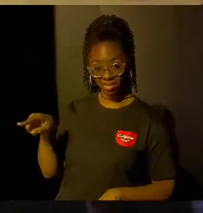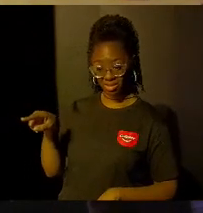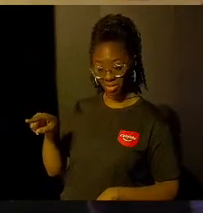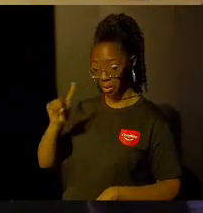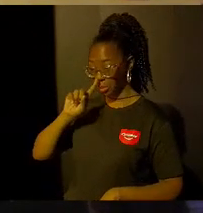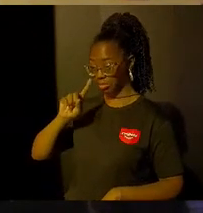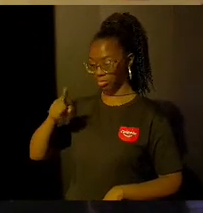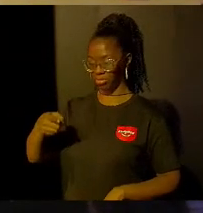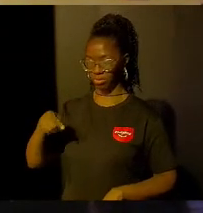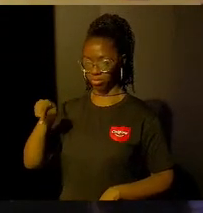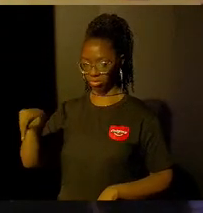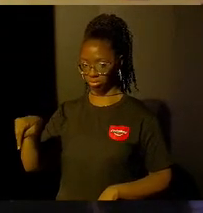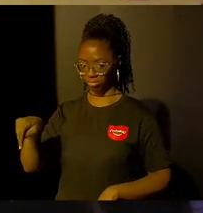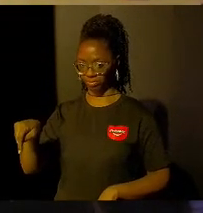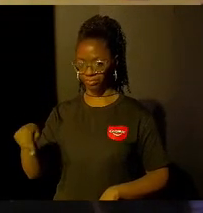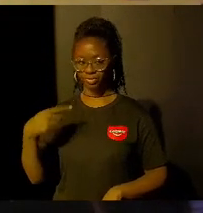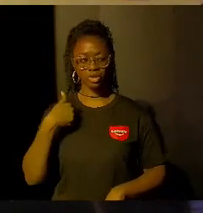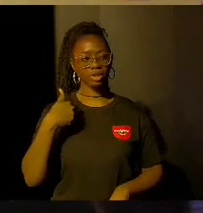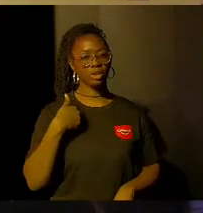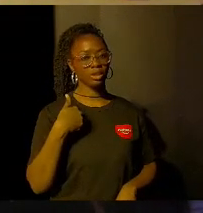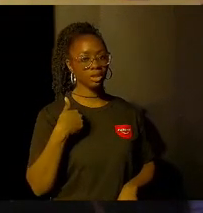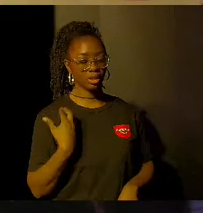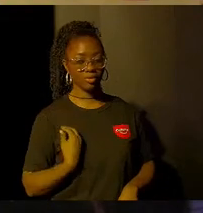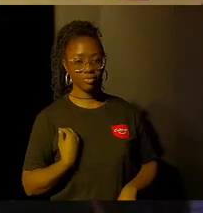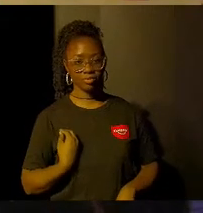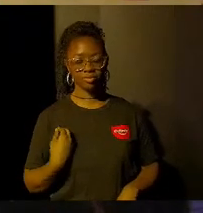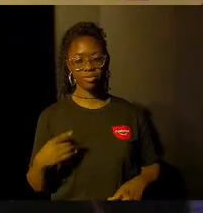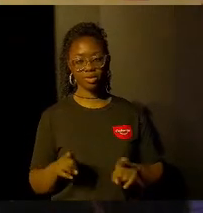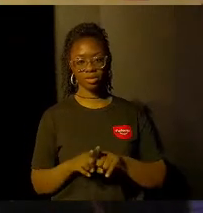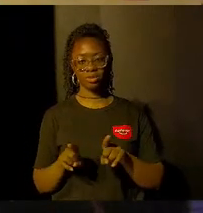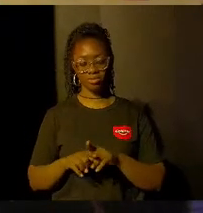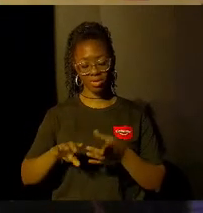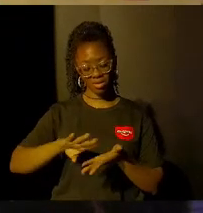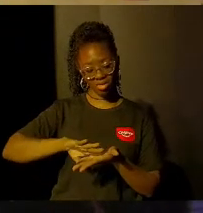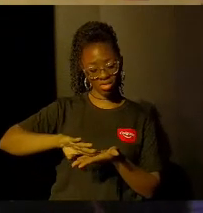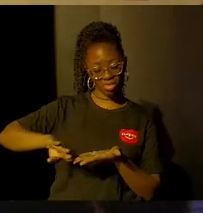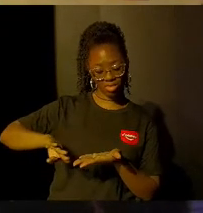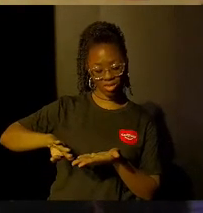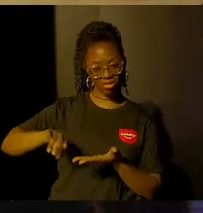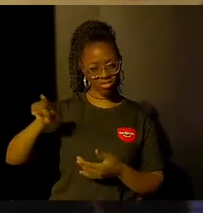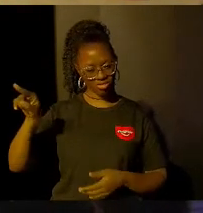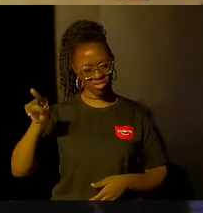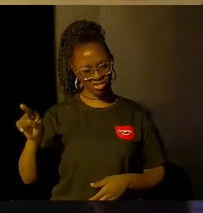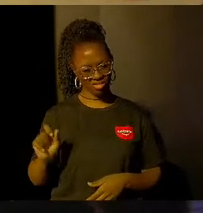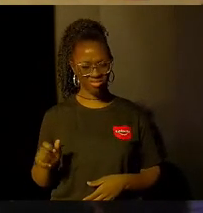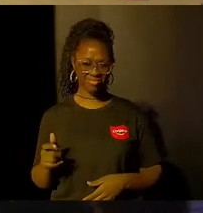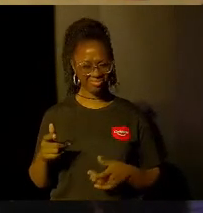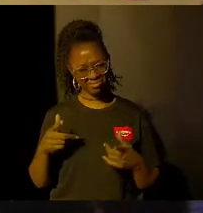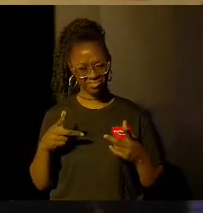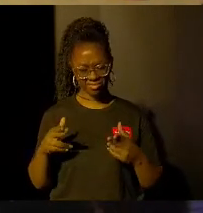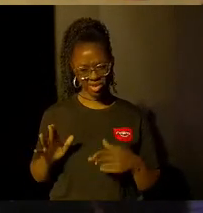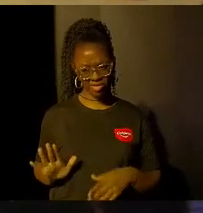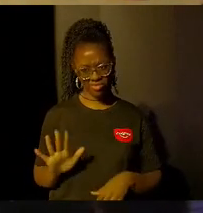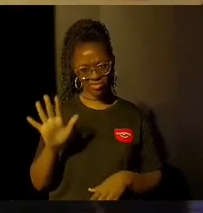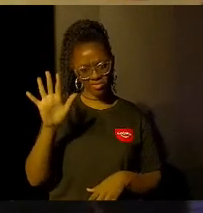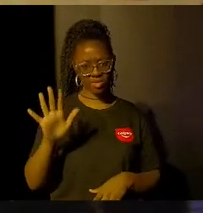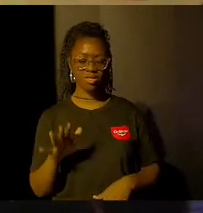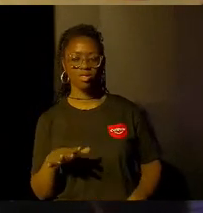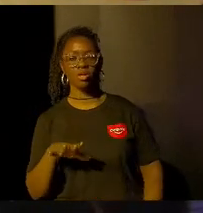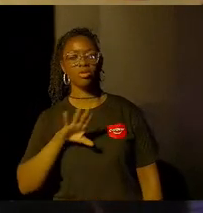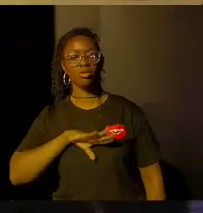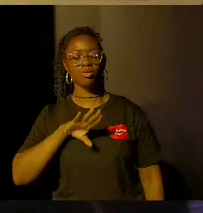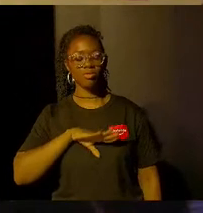ainda por cima eu vivia numa preferia na preferia de Lisboa onde a maior parte dos africanos eram